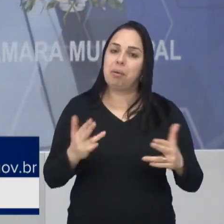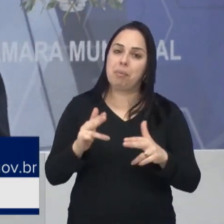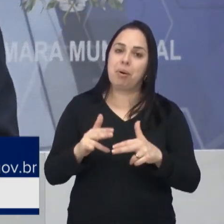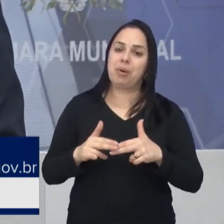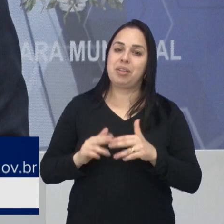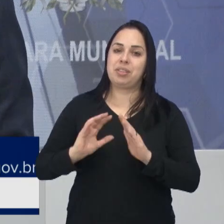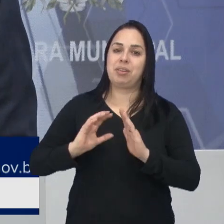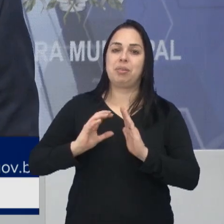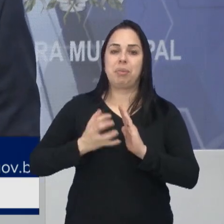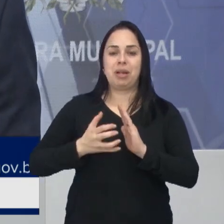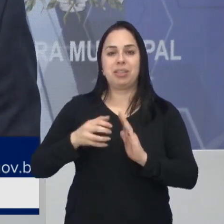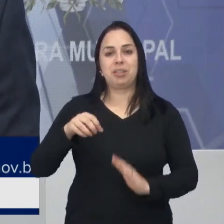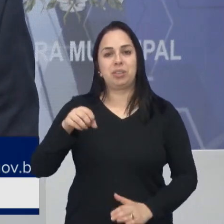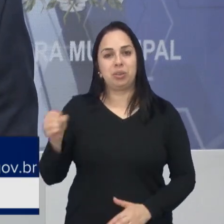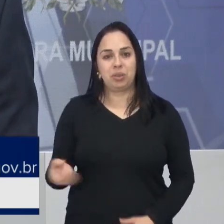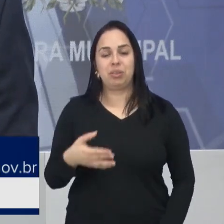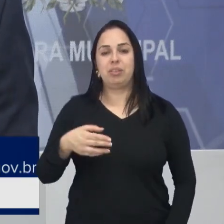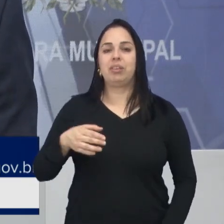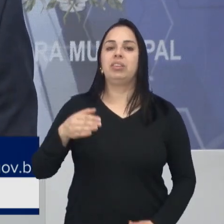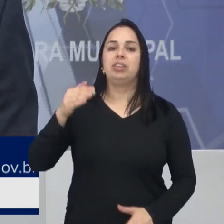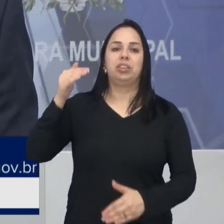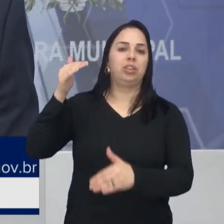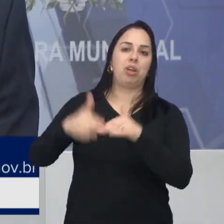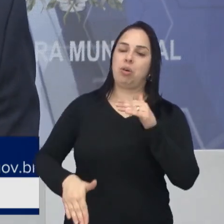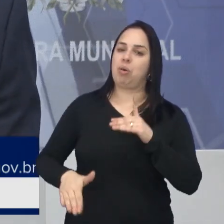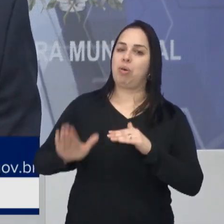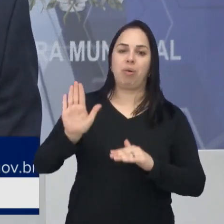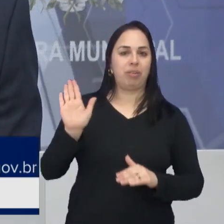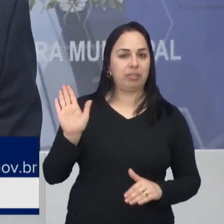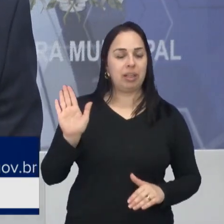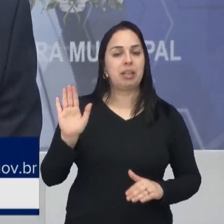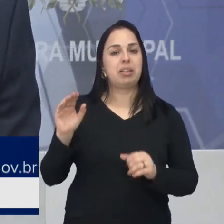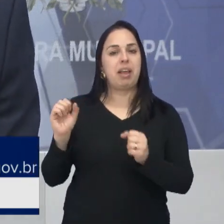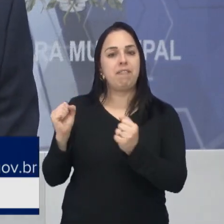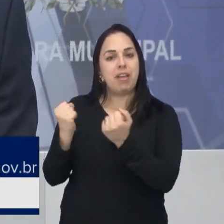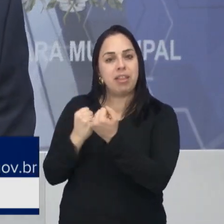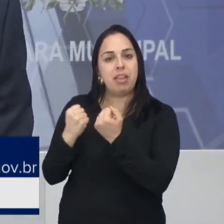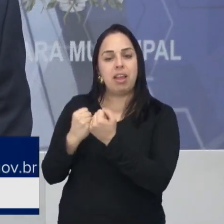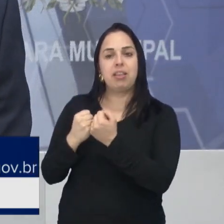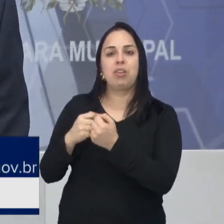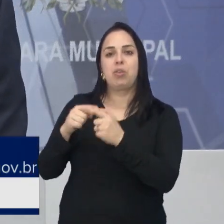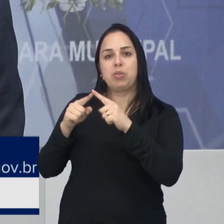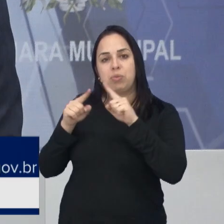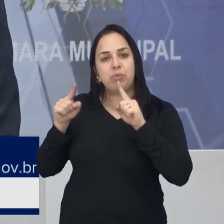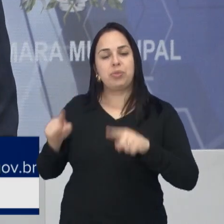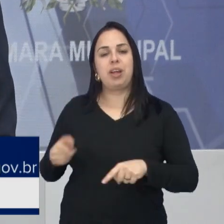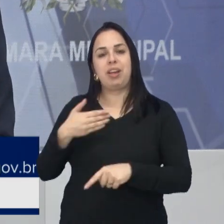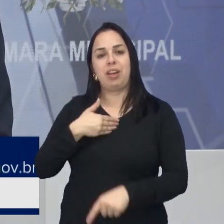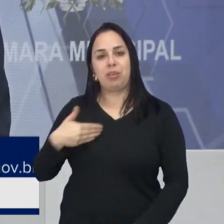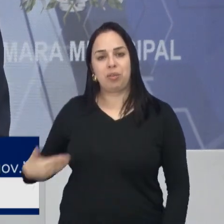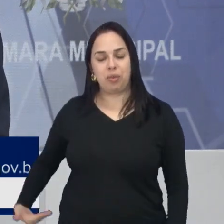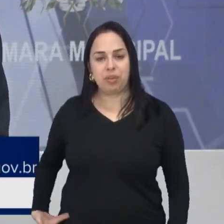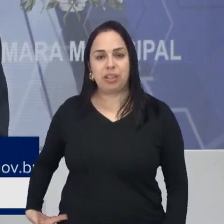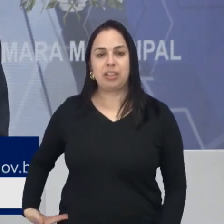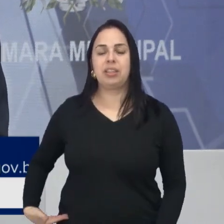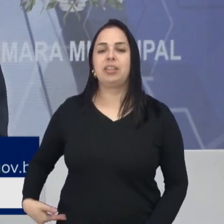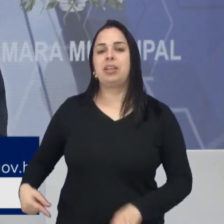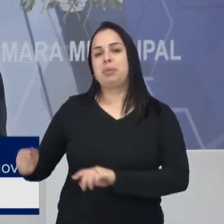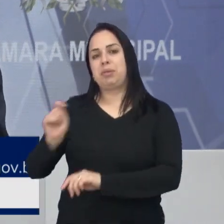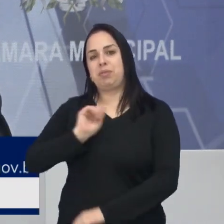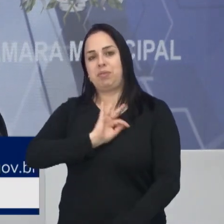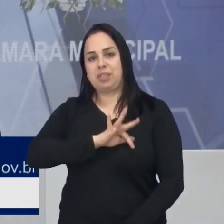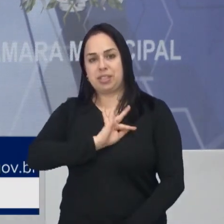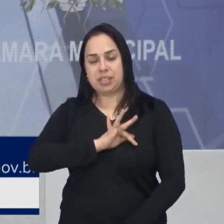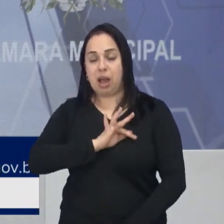a gente vota contrário a esse projeto, né, em defesa das carreiras de Estado, dos bons servidores e dos auditores